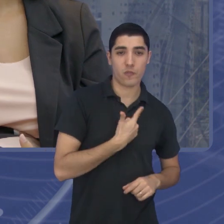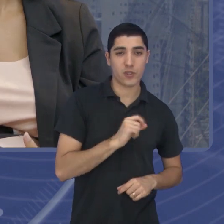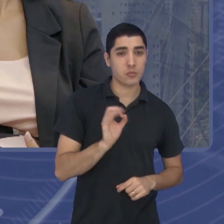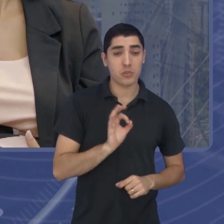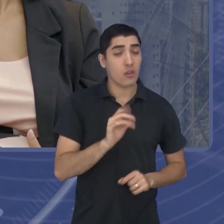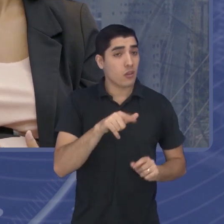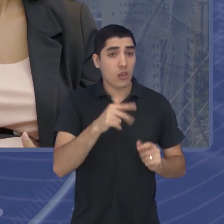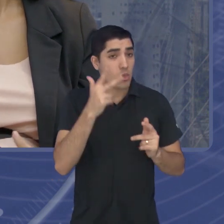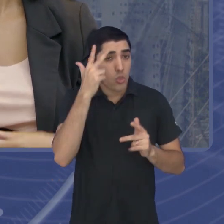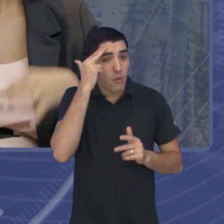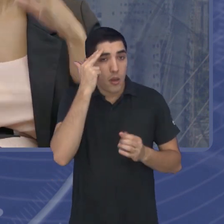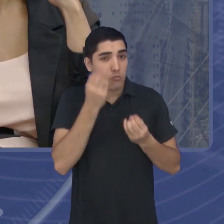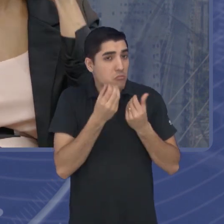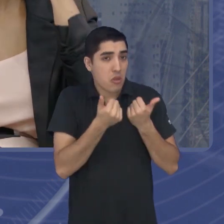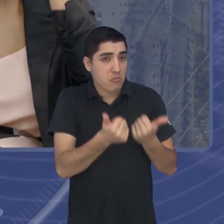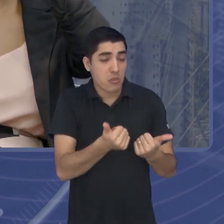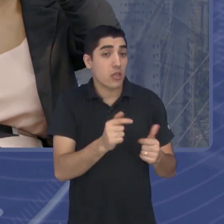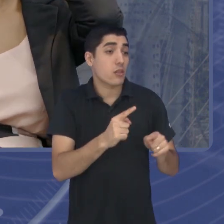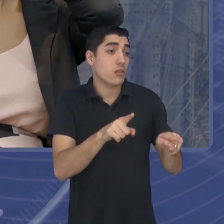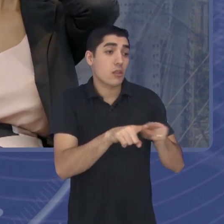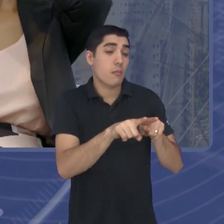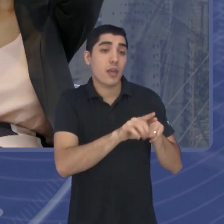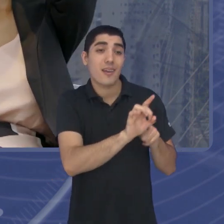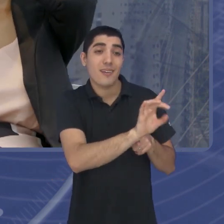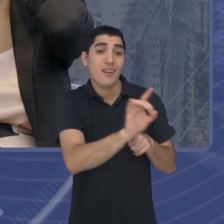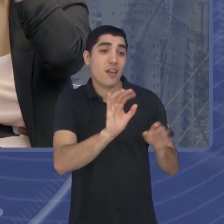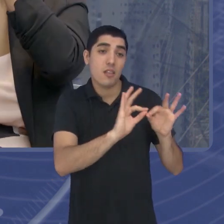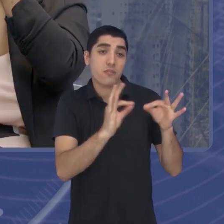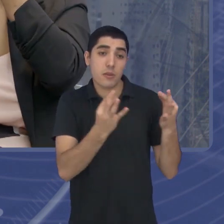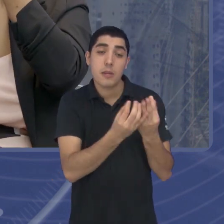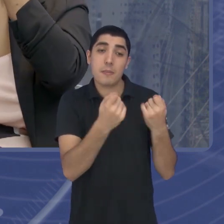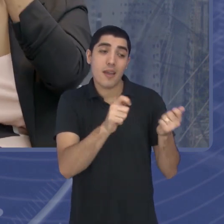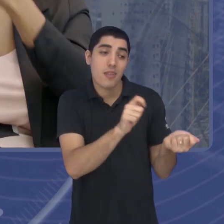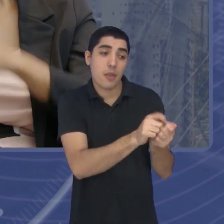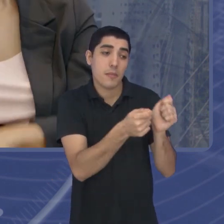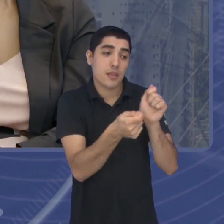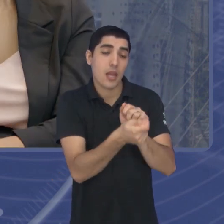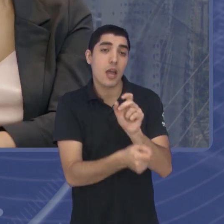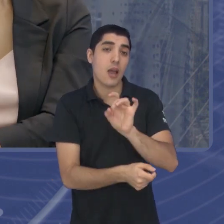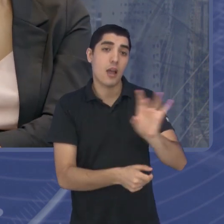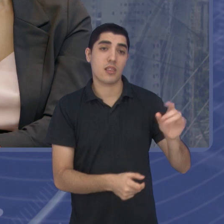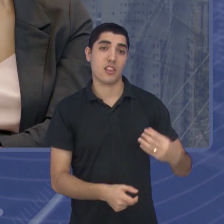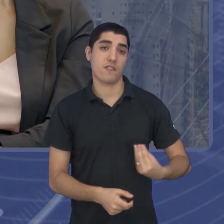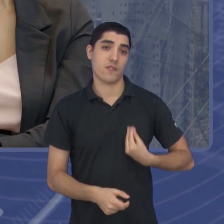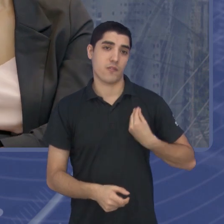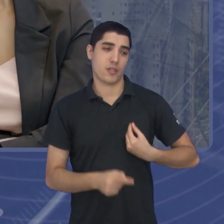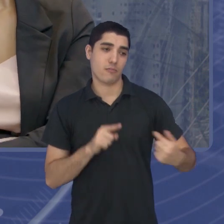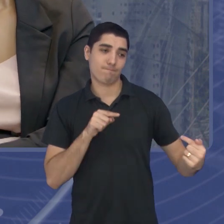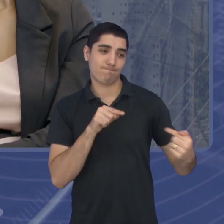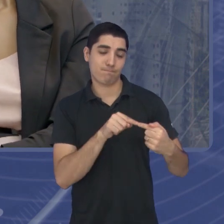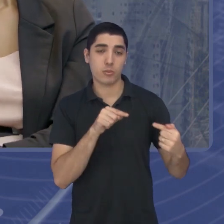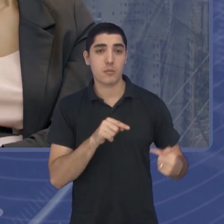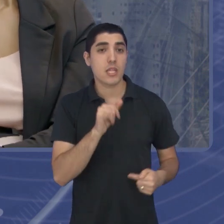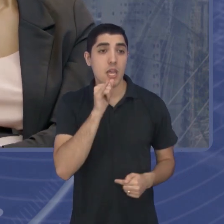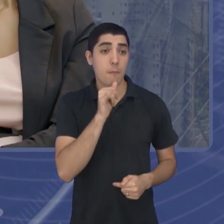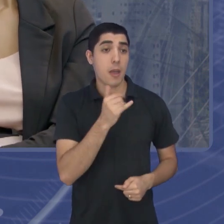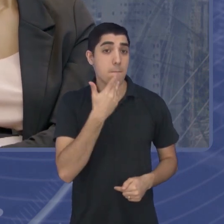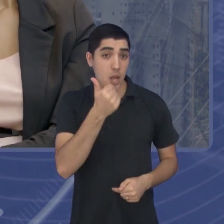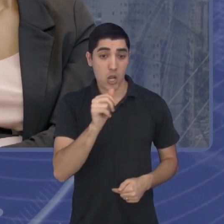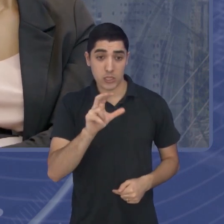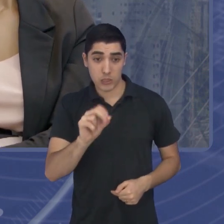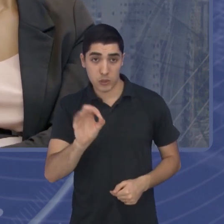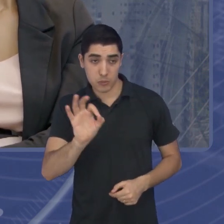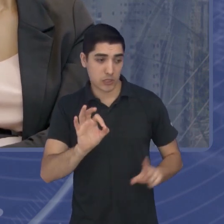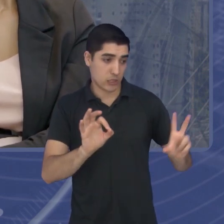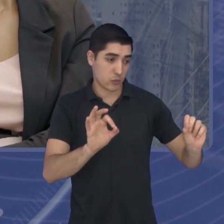Tudo bem? E também de cada pessoa, cada família também se adequar à sua realidade, né? Sim. O ideal é 50-50. No